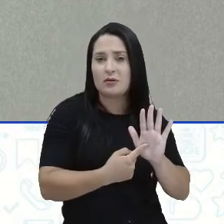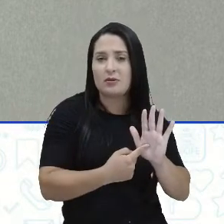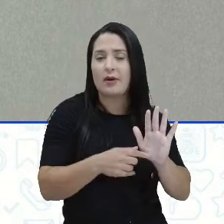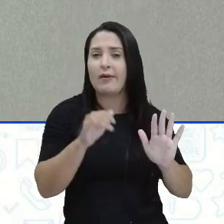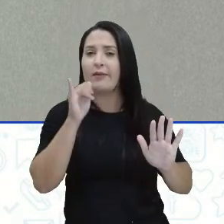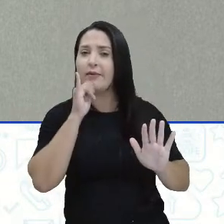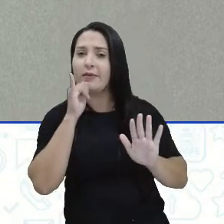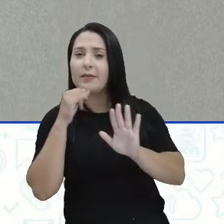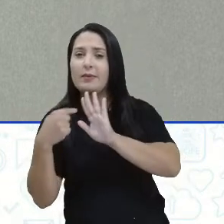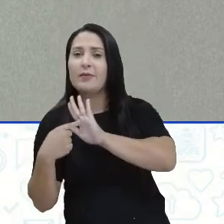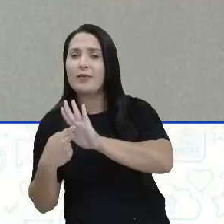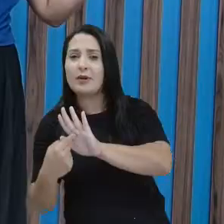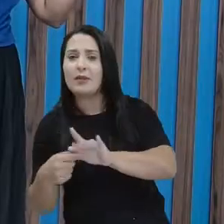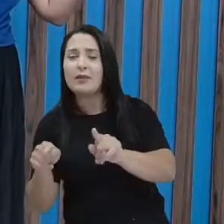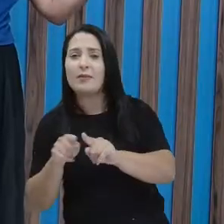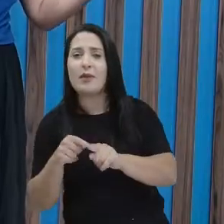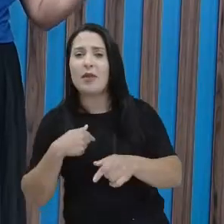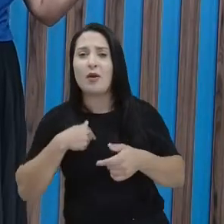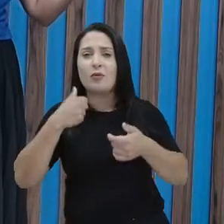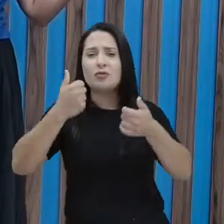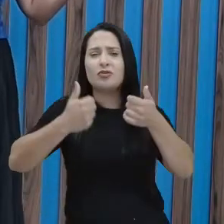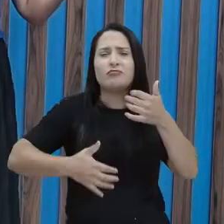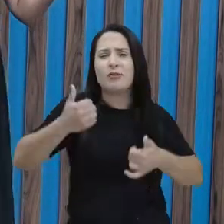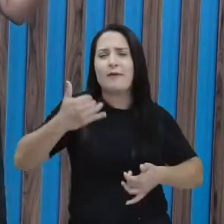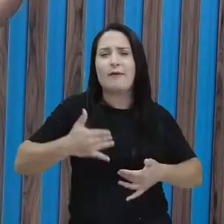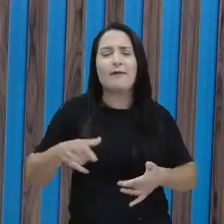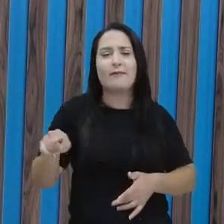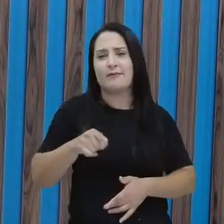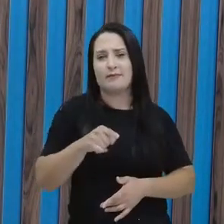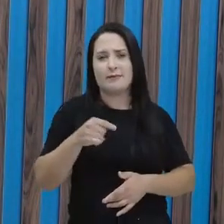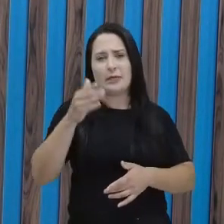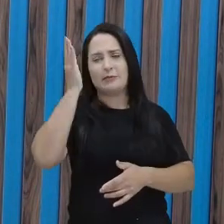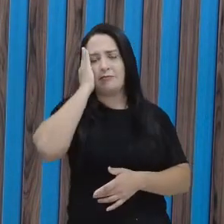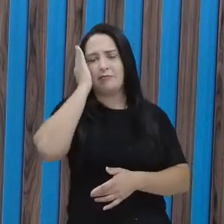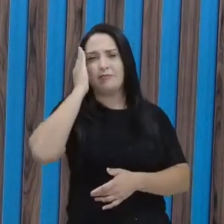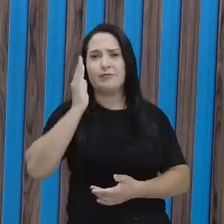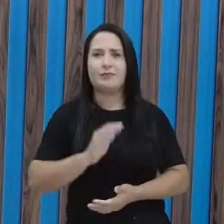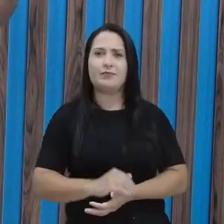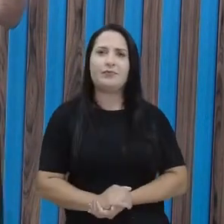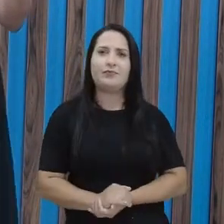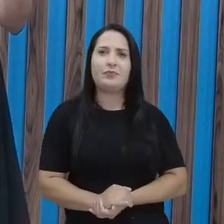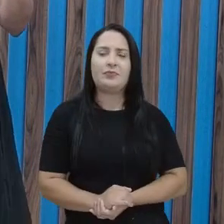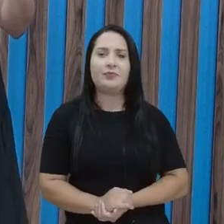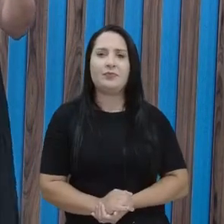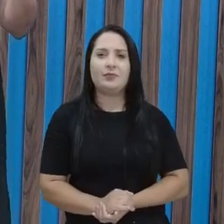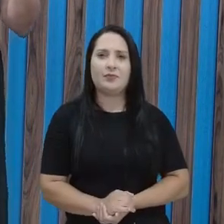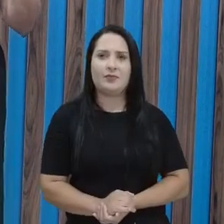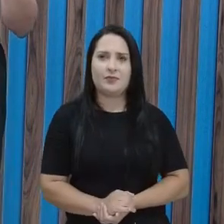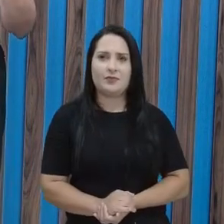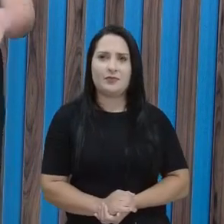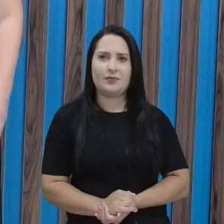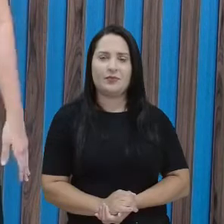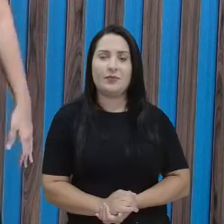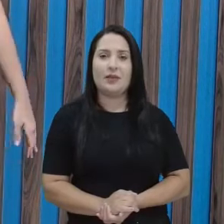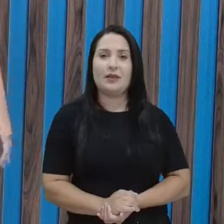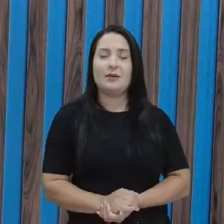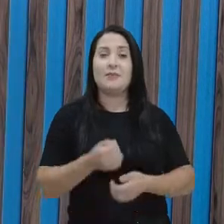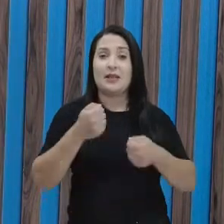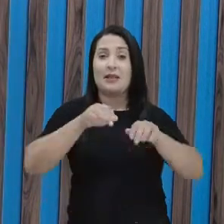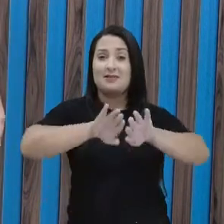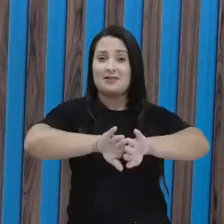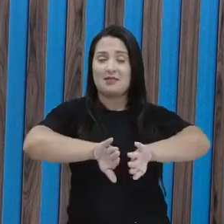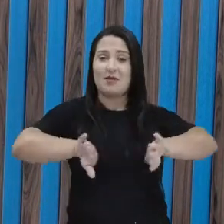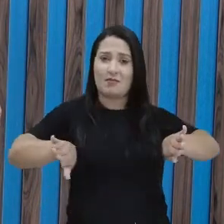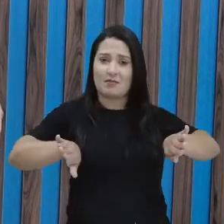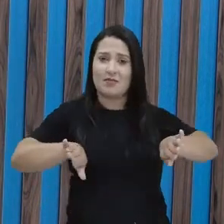aqui tentando explicar melhor para vocês, né? Ó. Quando eu preciso separar elementos